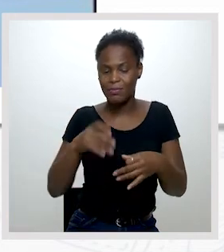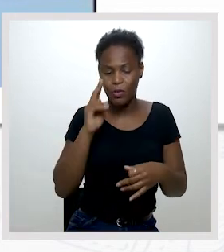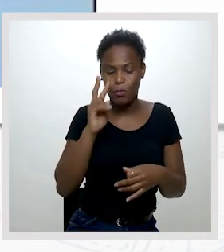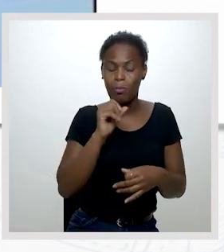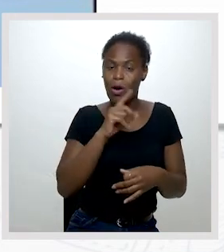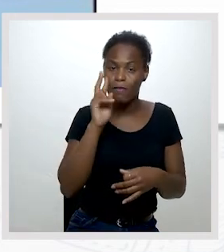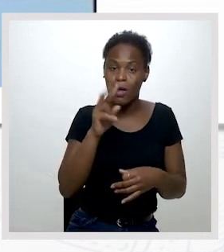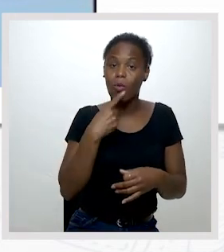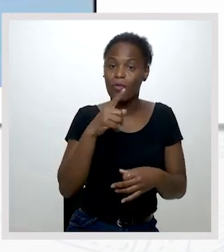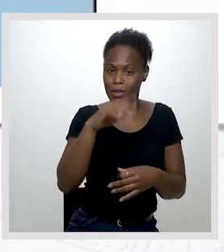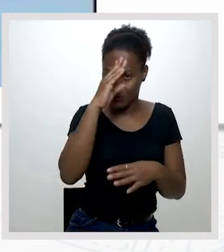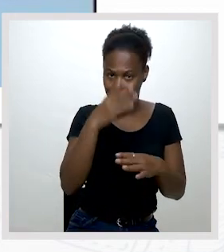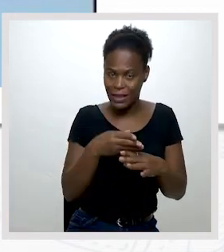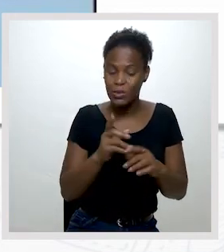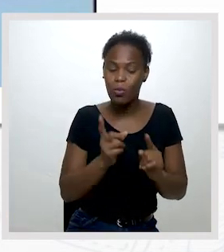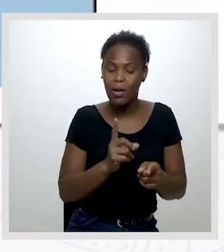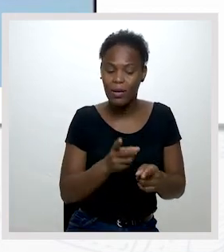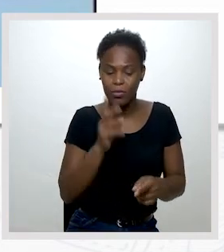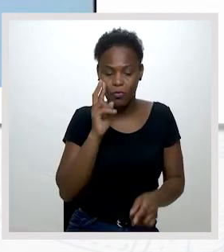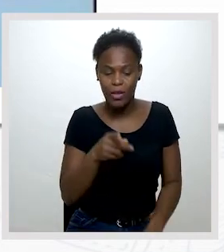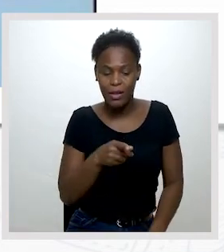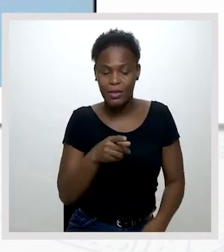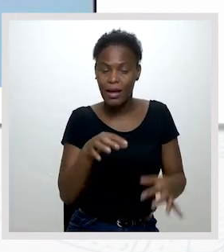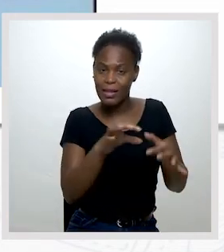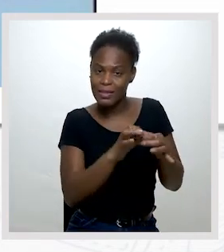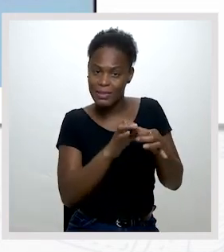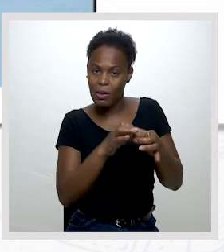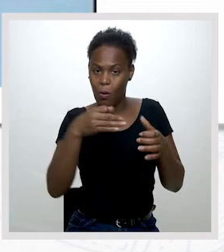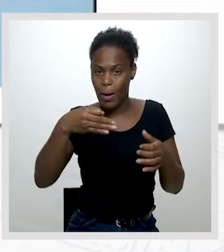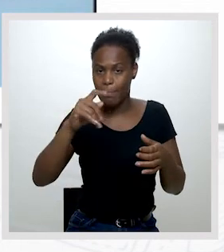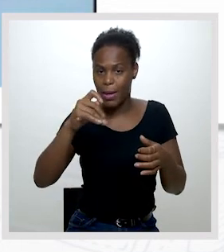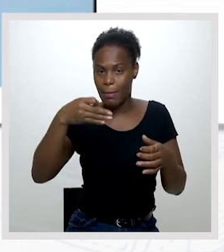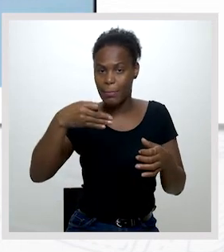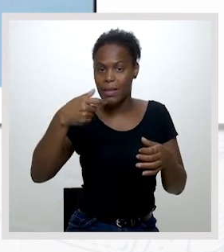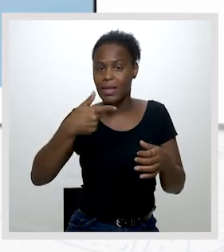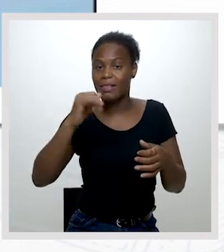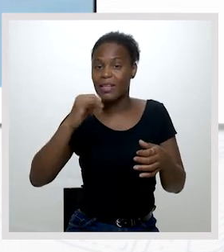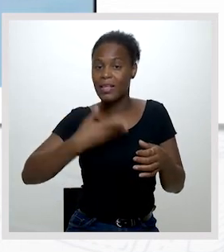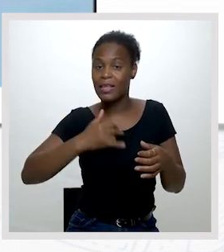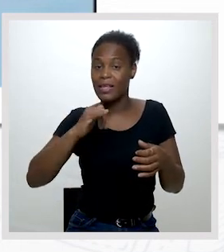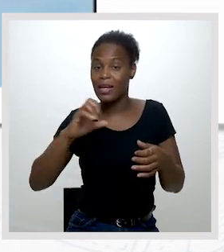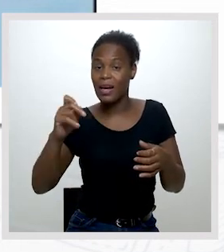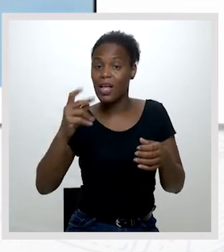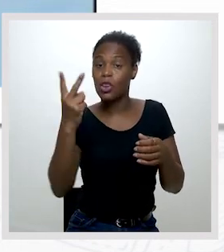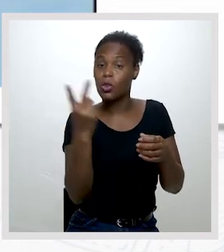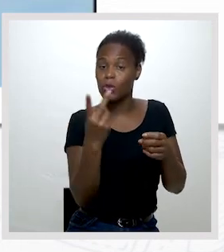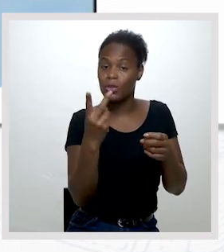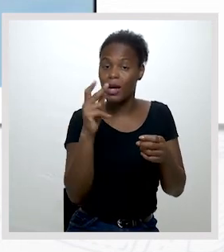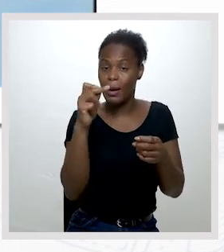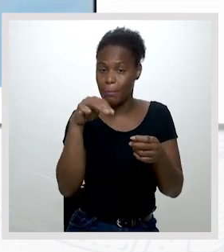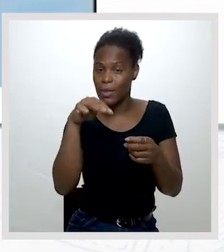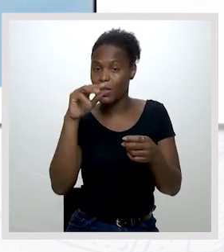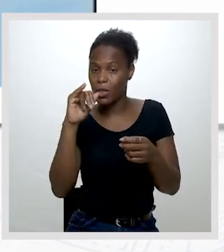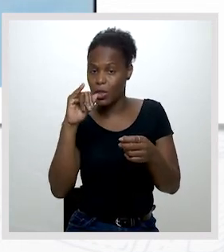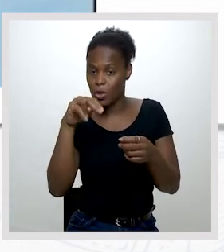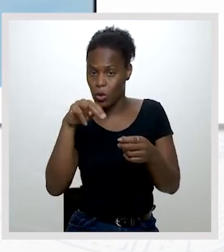novamente acontece aqui o que é a ligação peptídica entre esses dois aminoácidos, formando aqui as cadeias polipeptídicas.